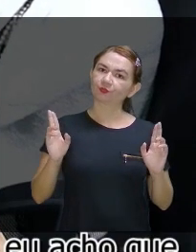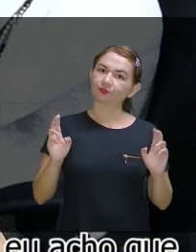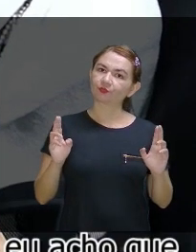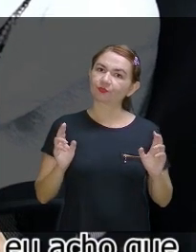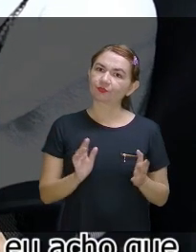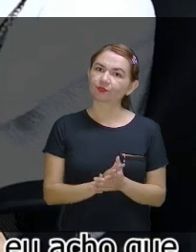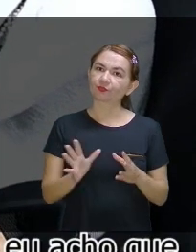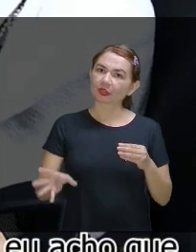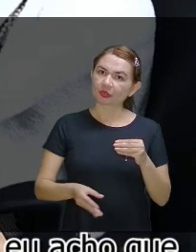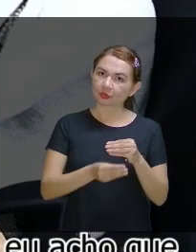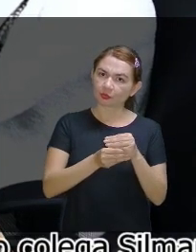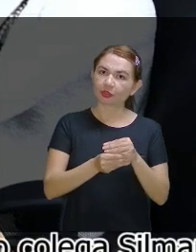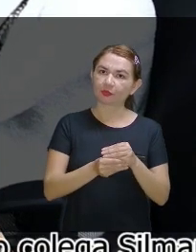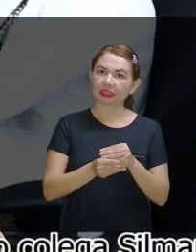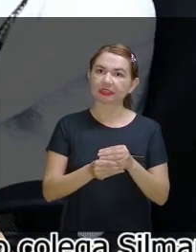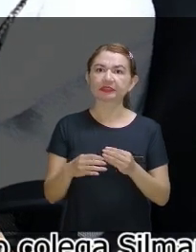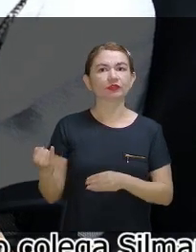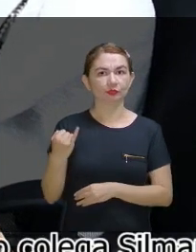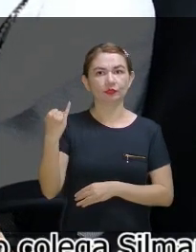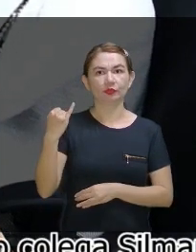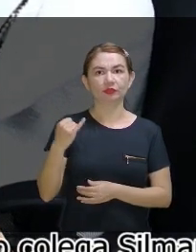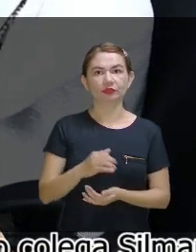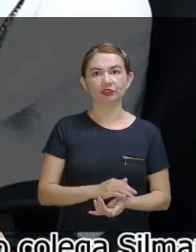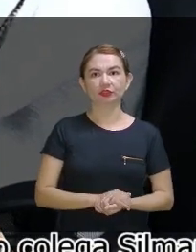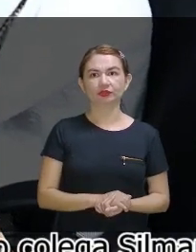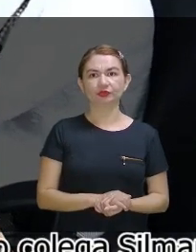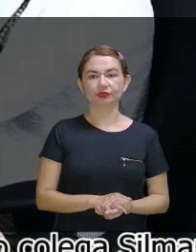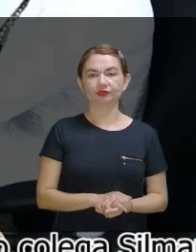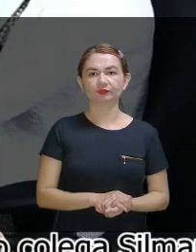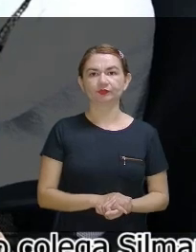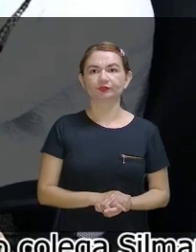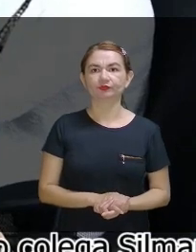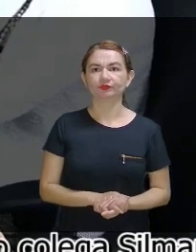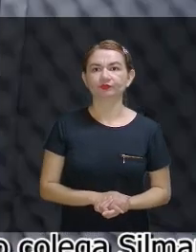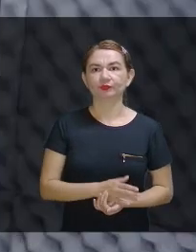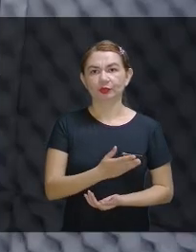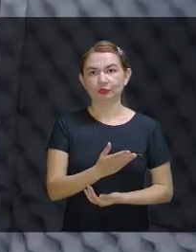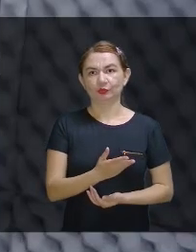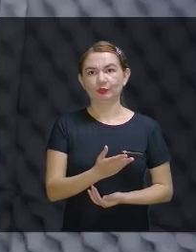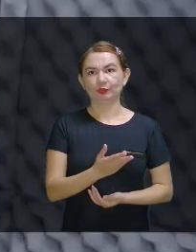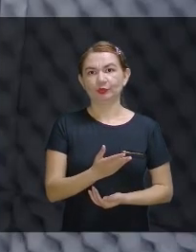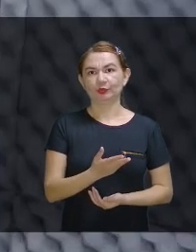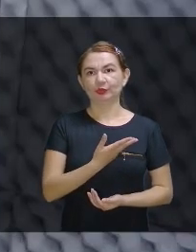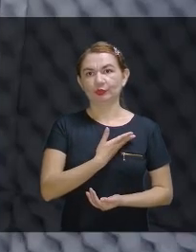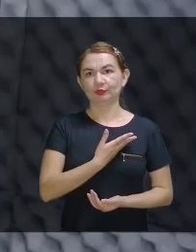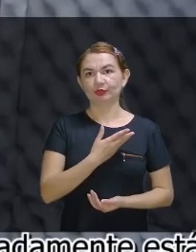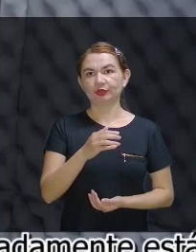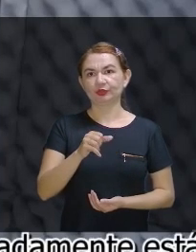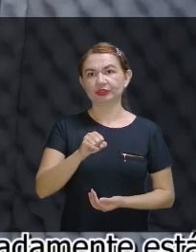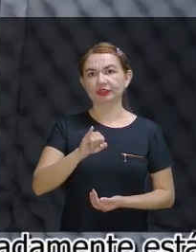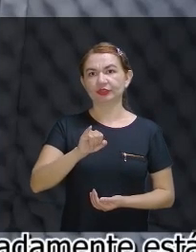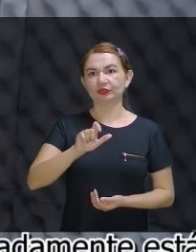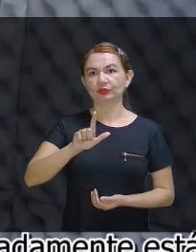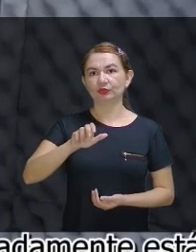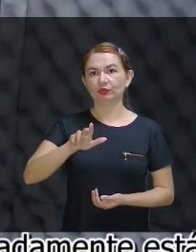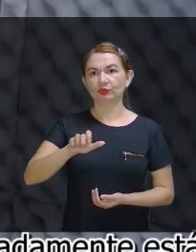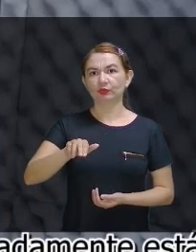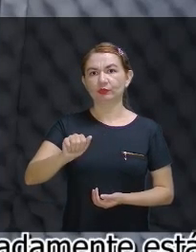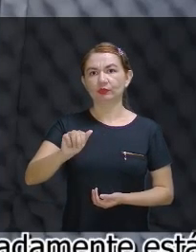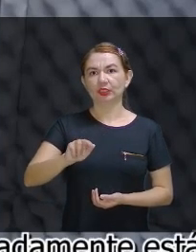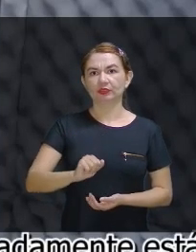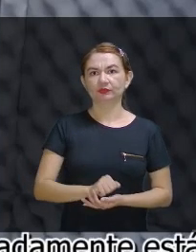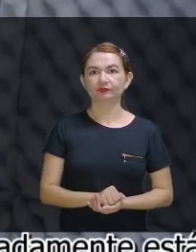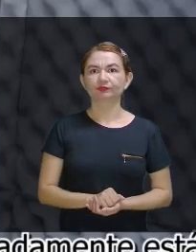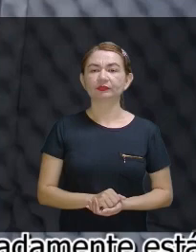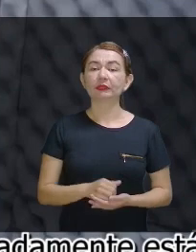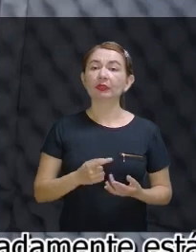uma complementação que eu acho que é importante também, acho que muito bem colocado aqui pelo colega Silmar. A Foco na desembargadora